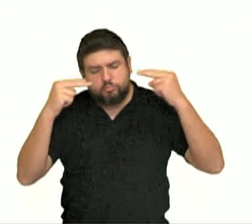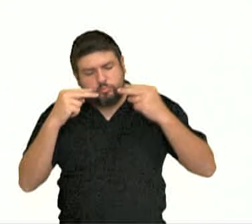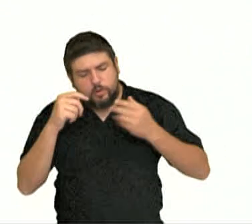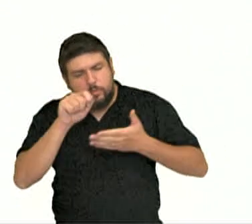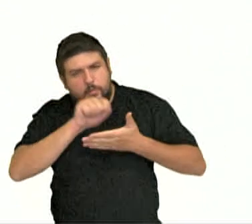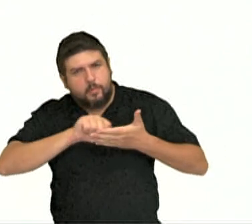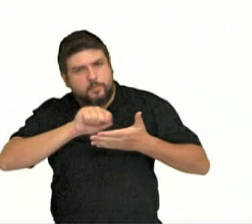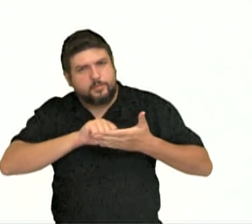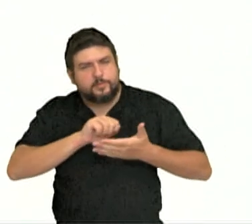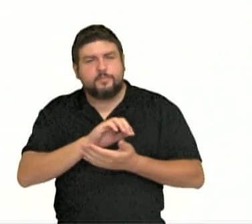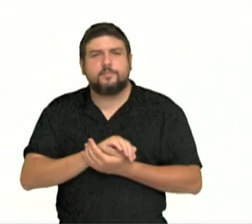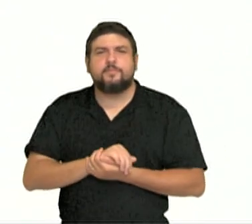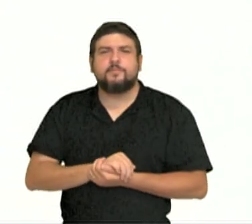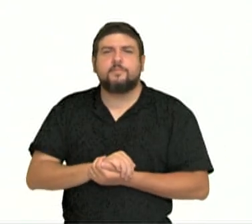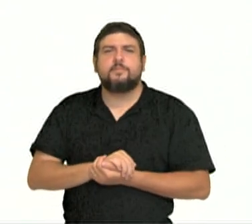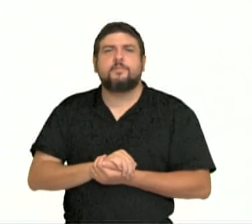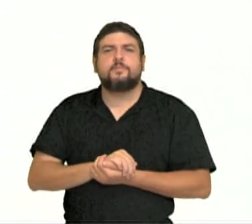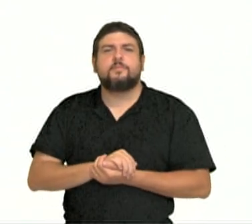ok?